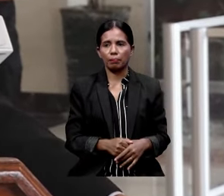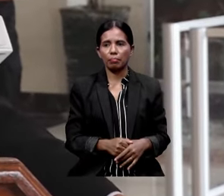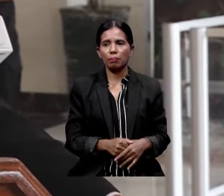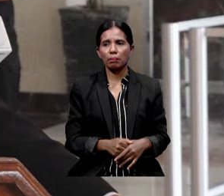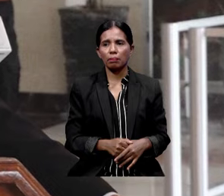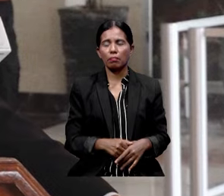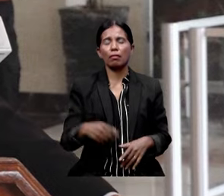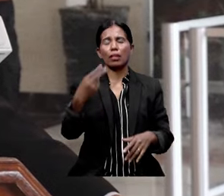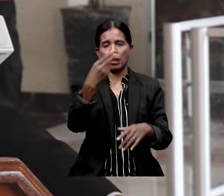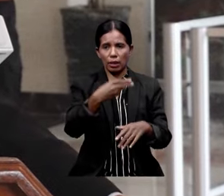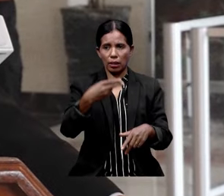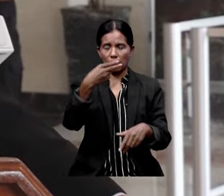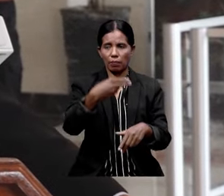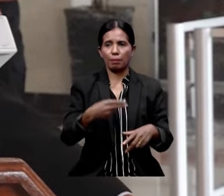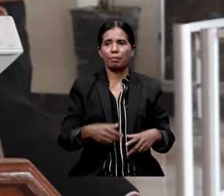quinta-feira